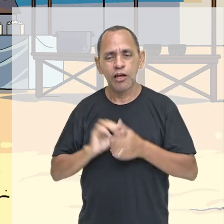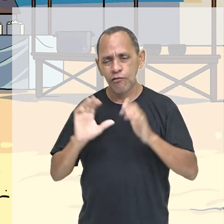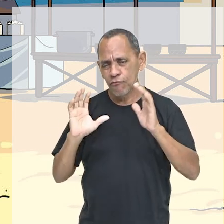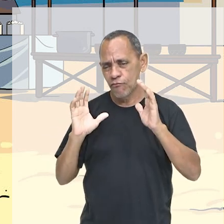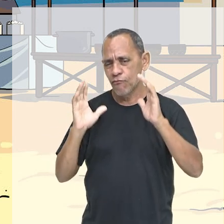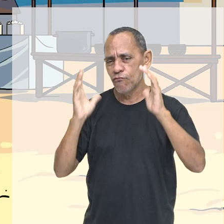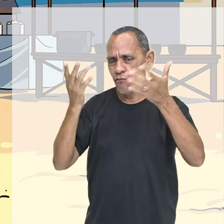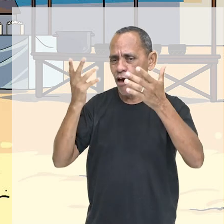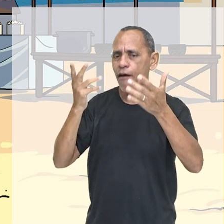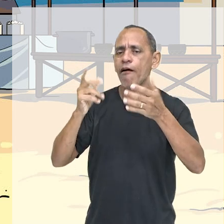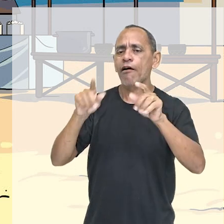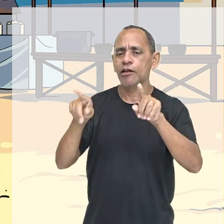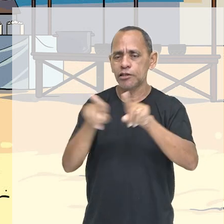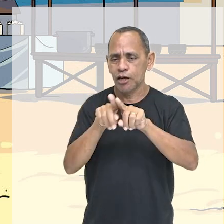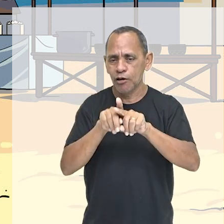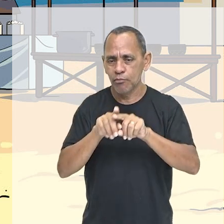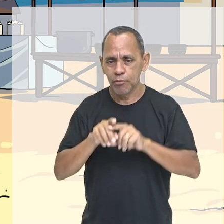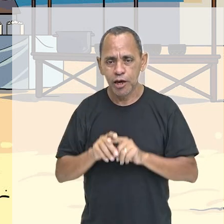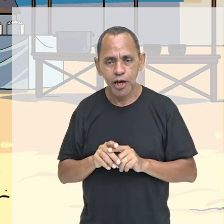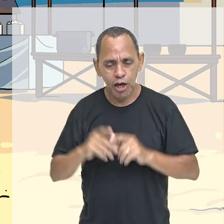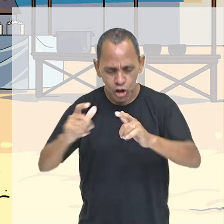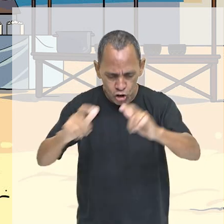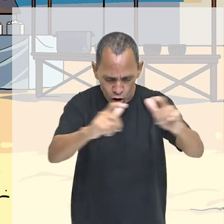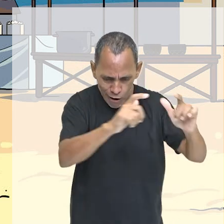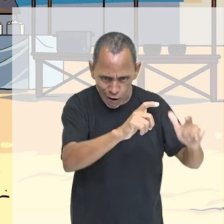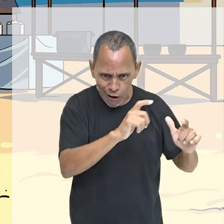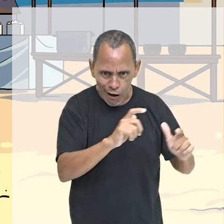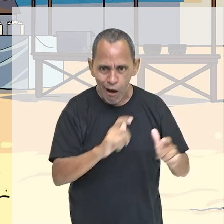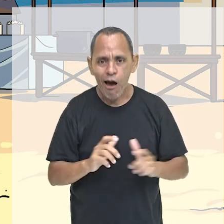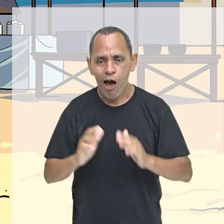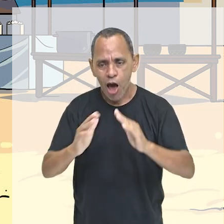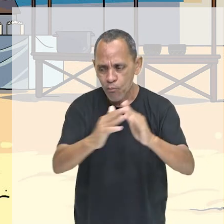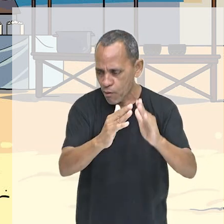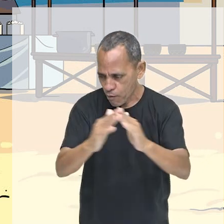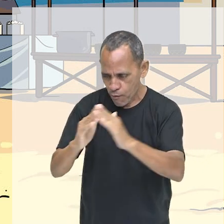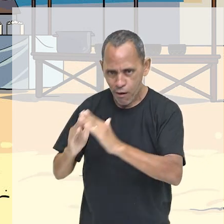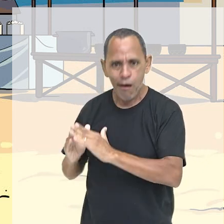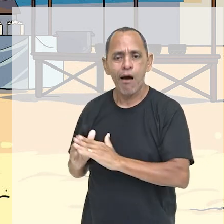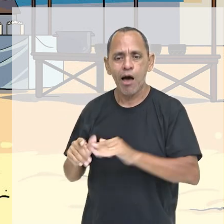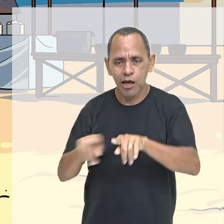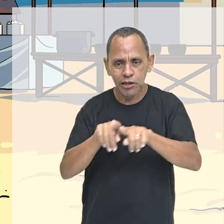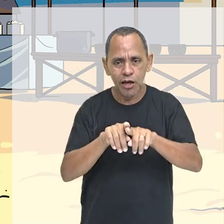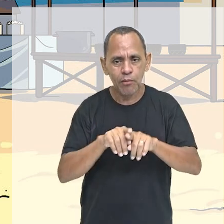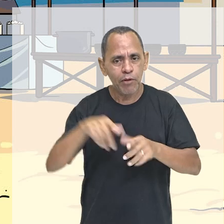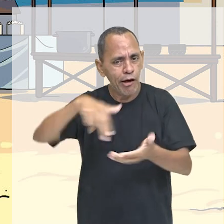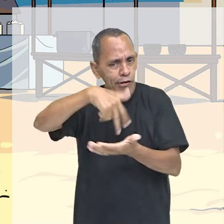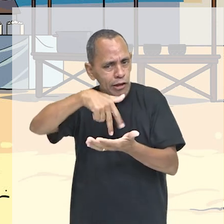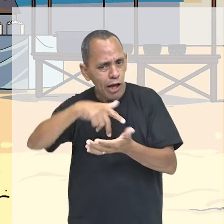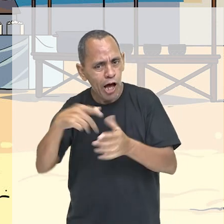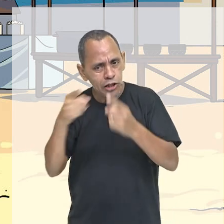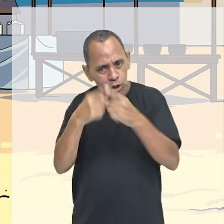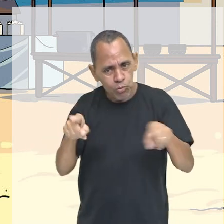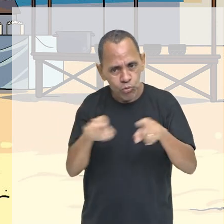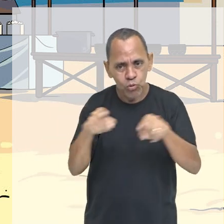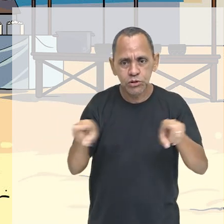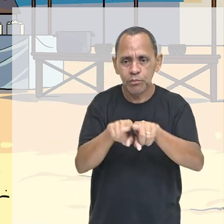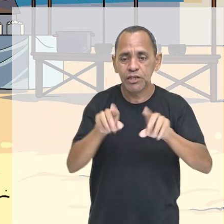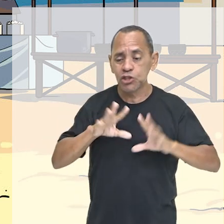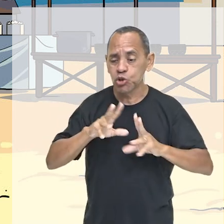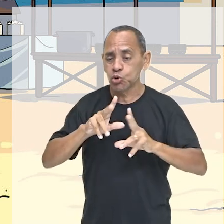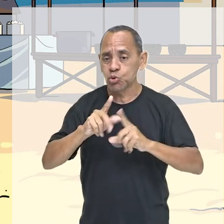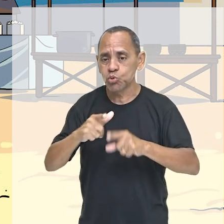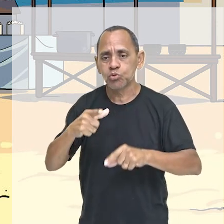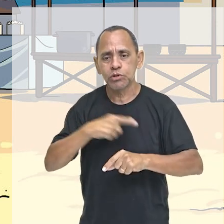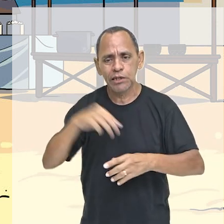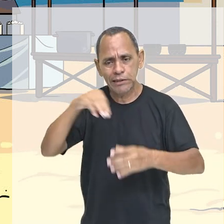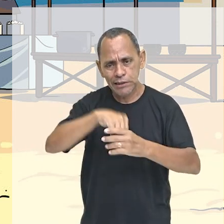tem barracas, tem guloseimas, né? Tem dança, tem música, tudo isso